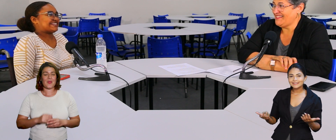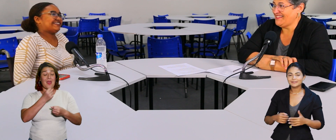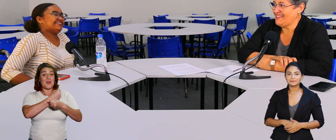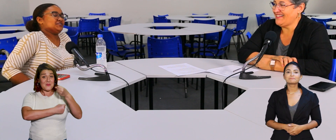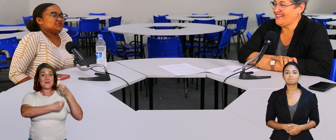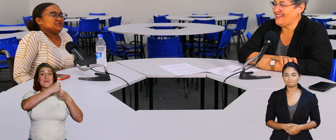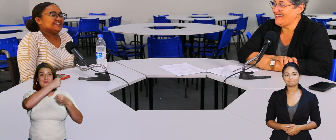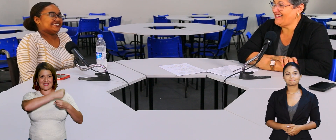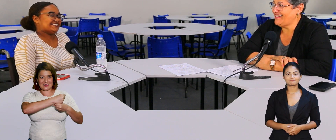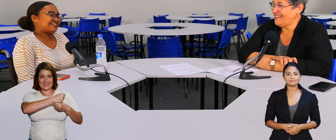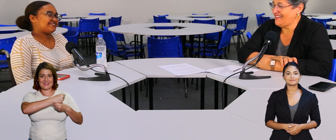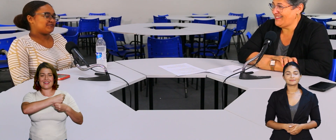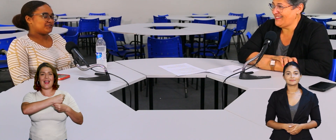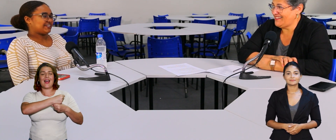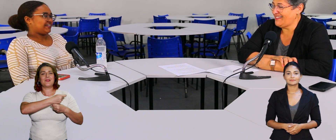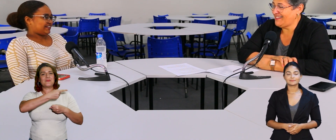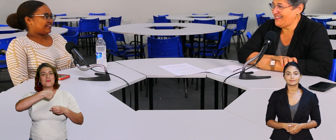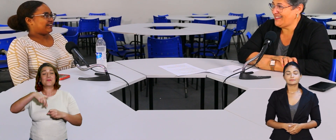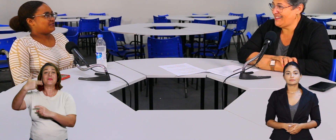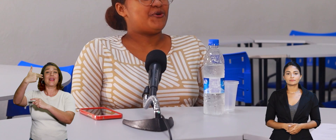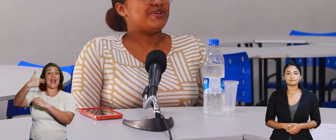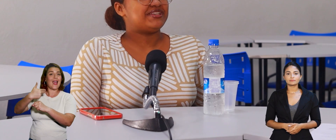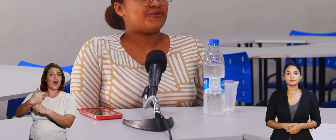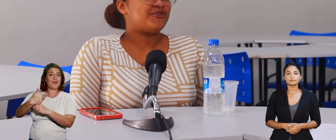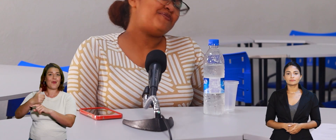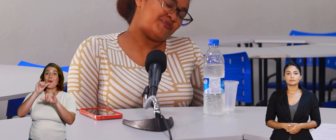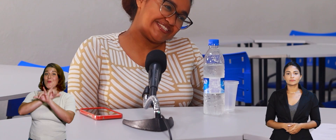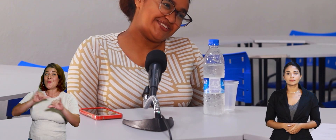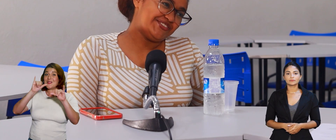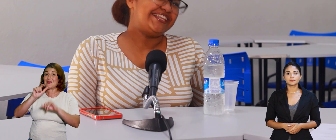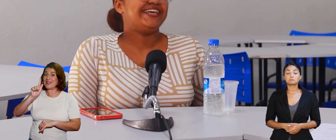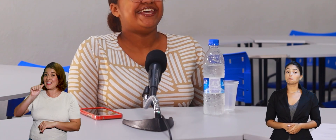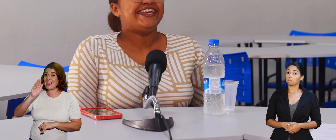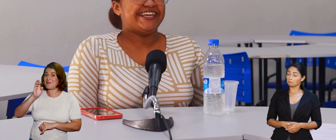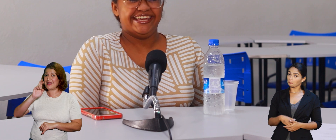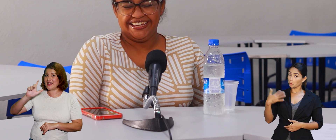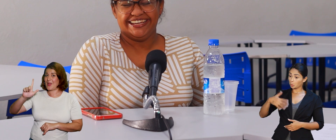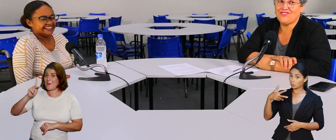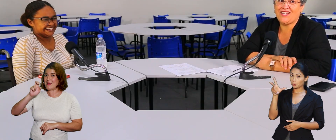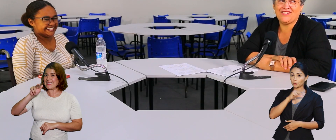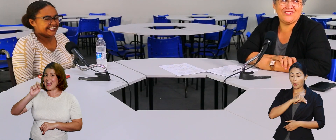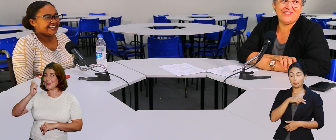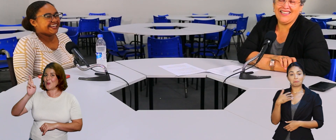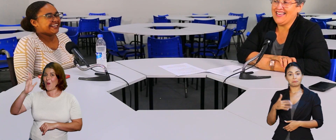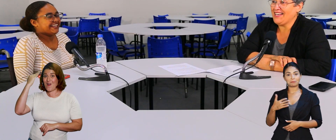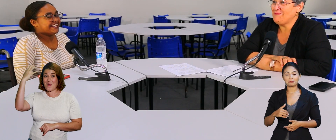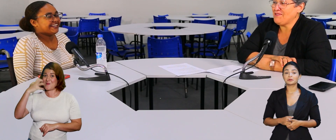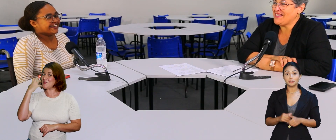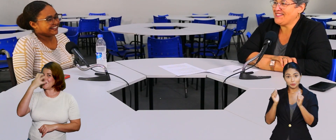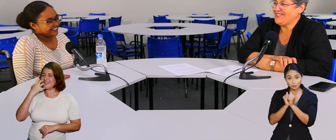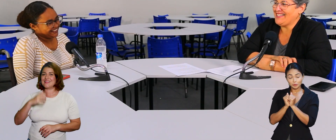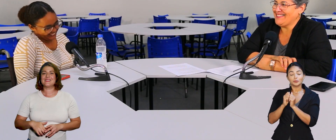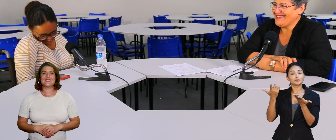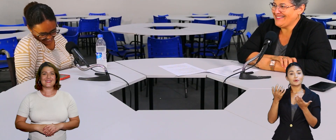no ano passado, em outubro, a gente gravou um comercial com o Gabriel Pensador. Nossa, gente!